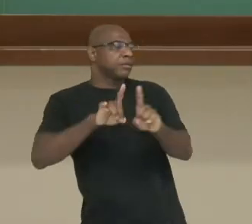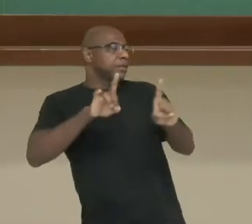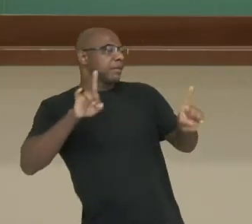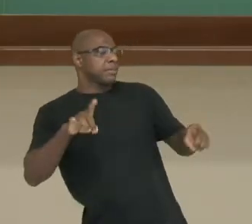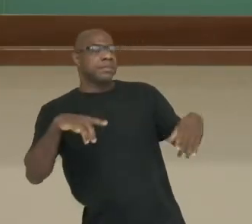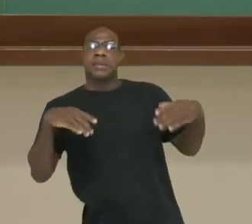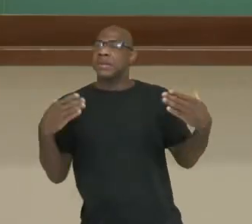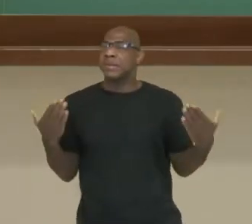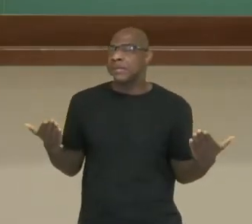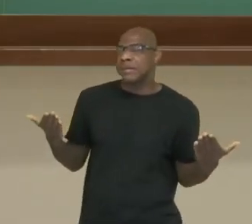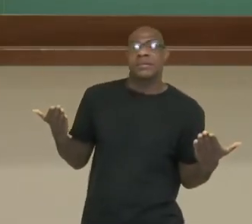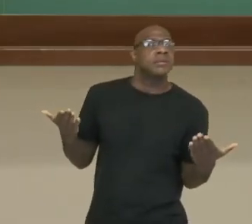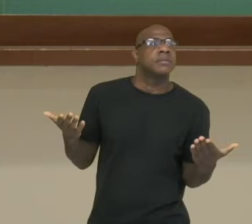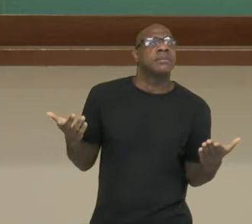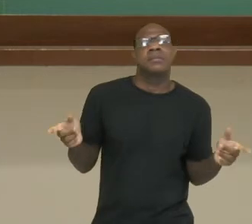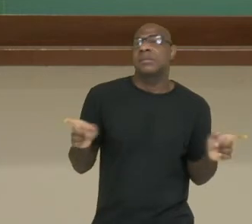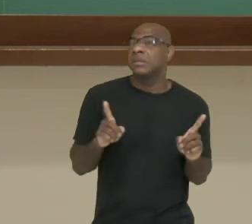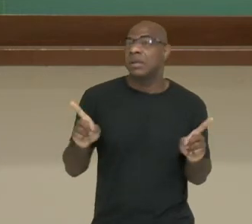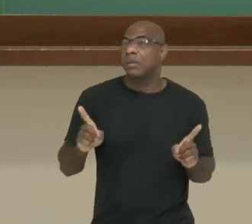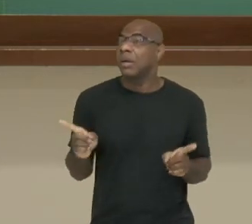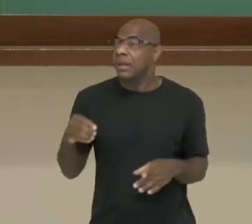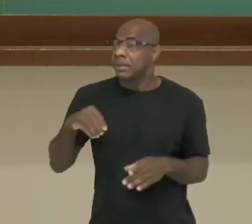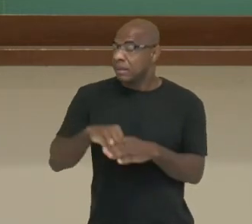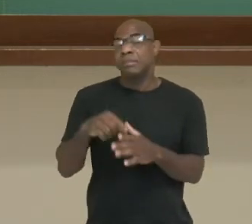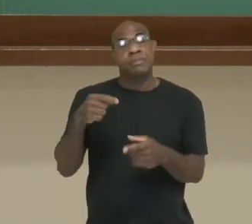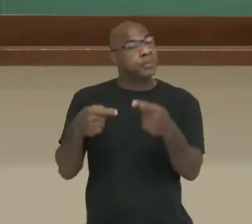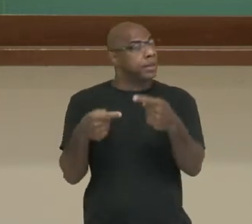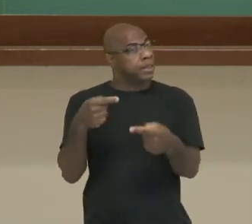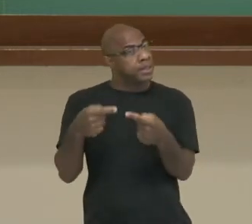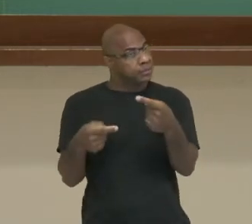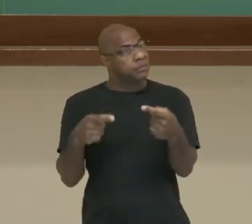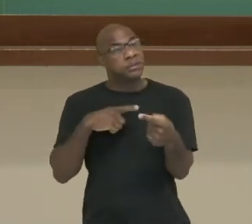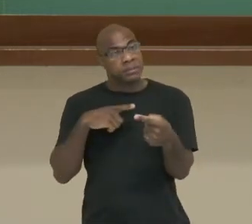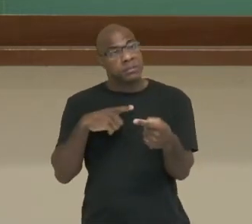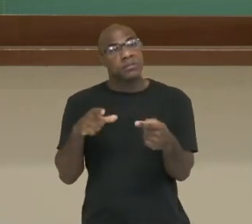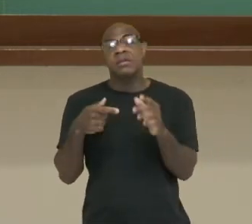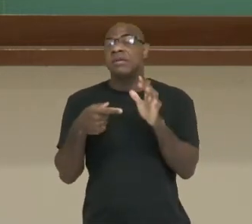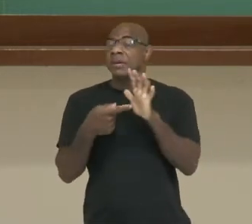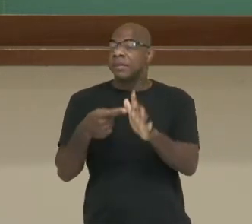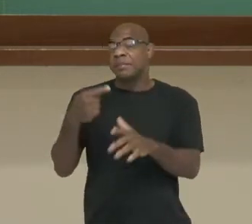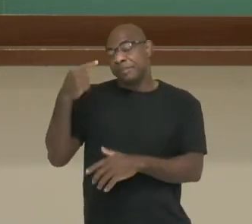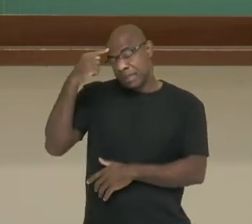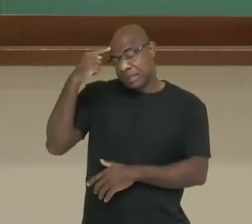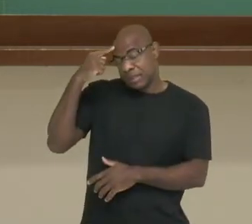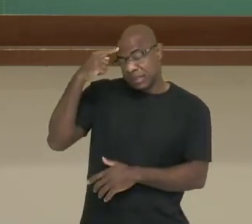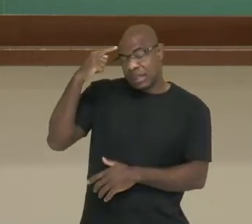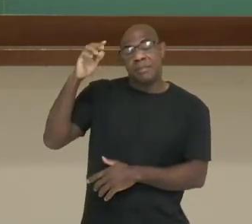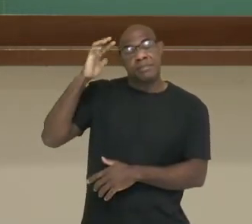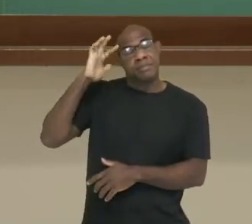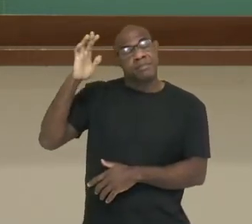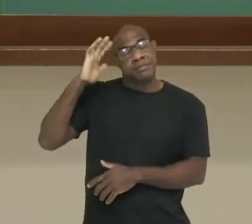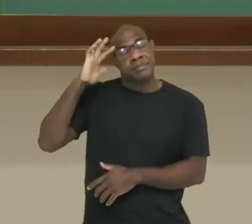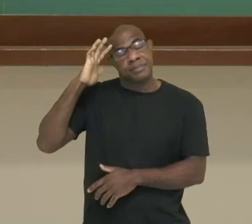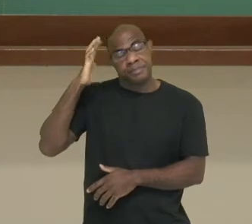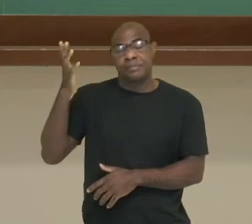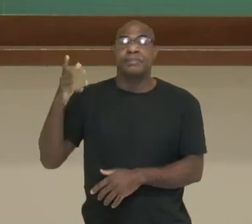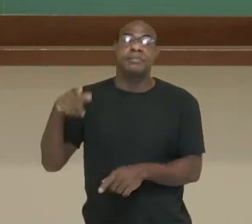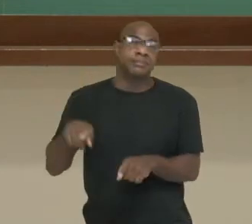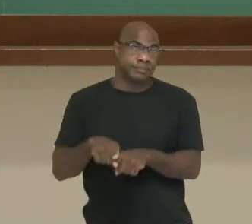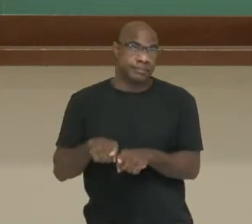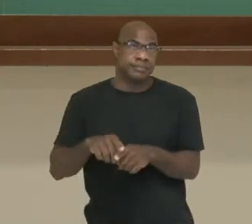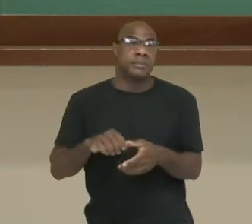distanciamento, né, é um ato político também, você vai levar o pensar, o refletir, né, então tem toda uma